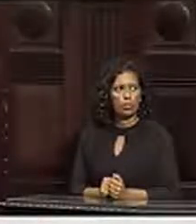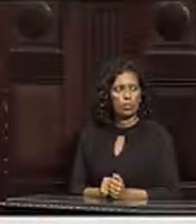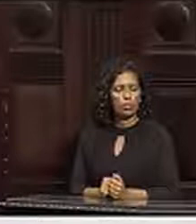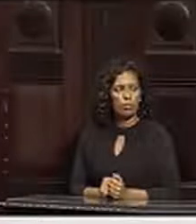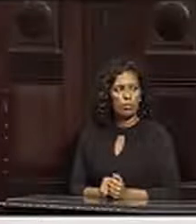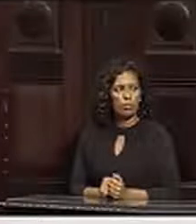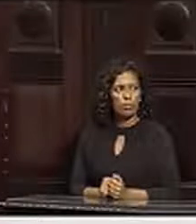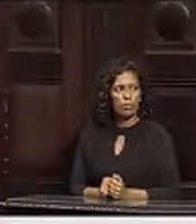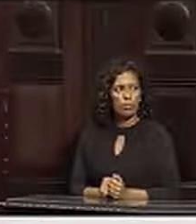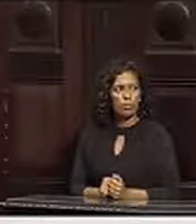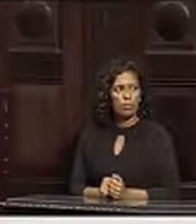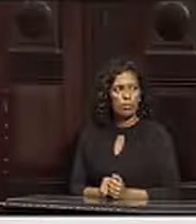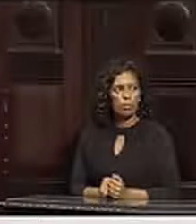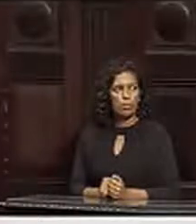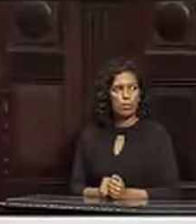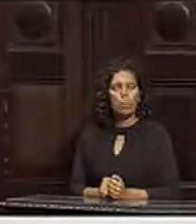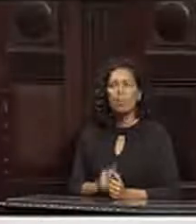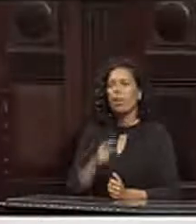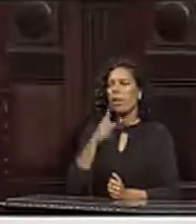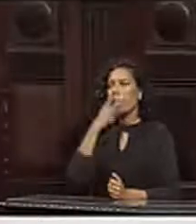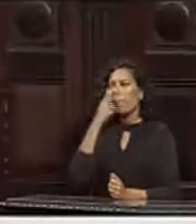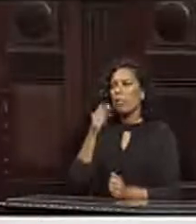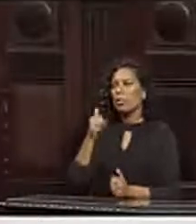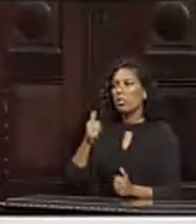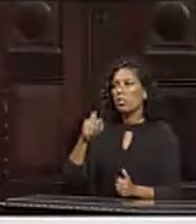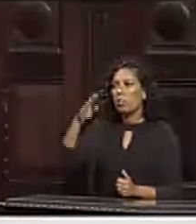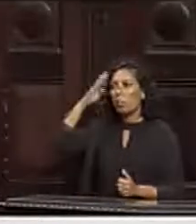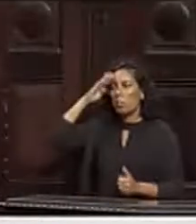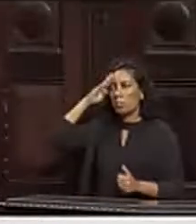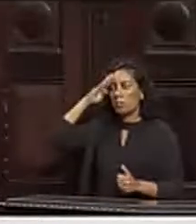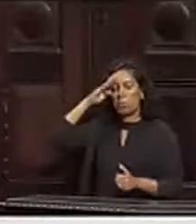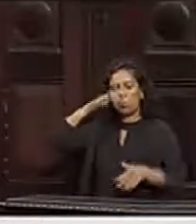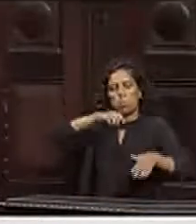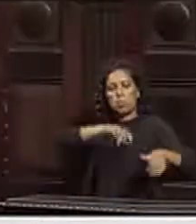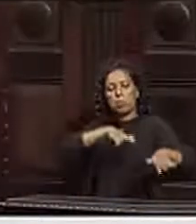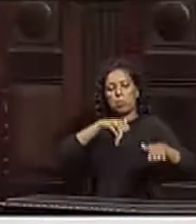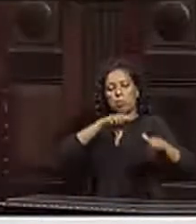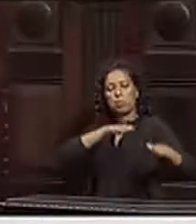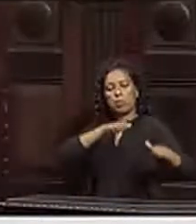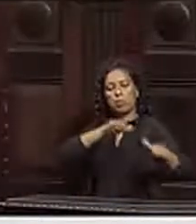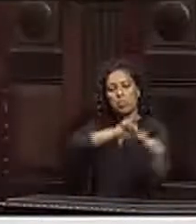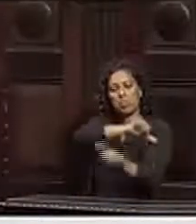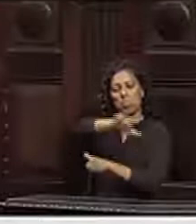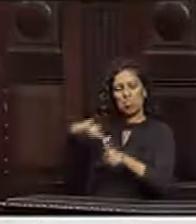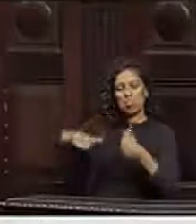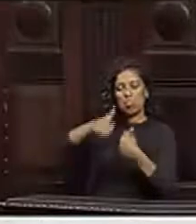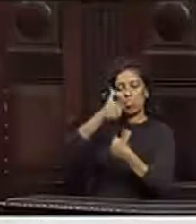militar, os mecanismos de eliminação, eliminação física.